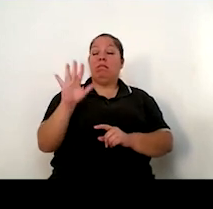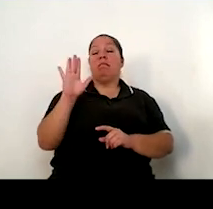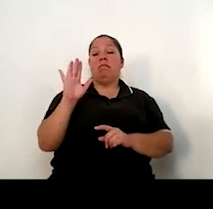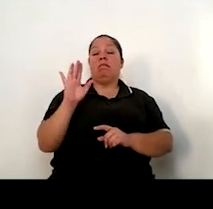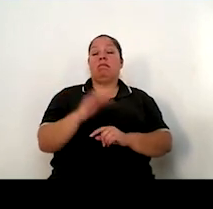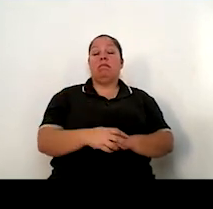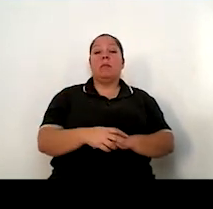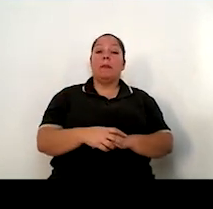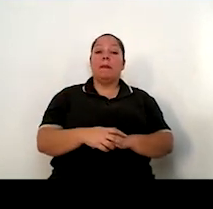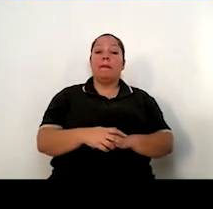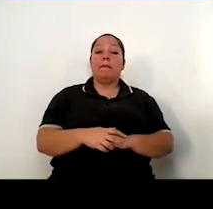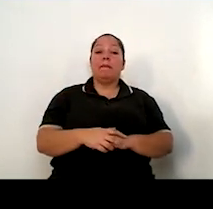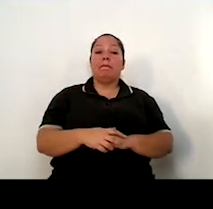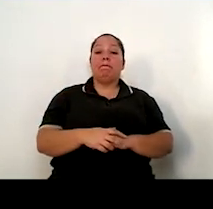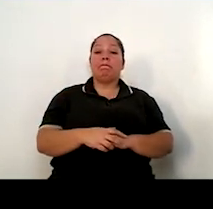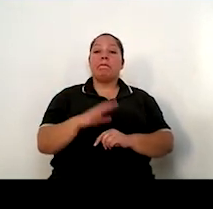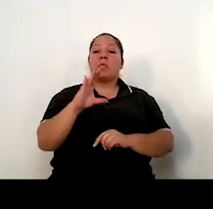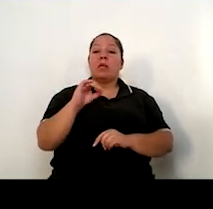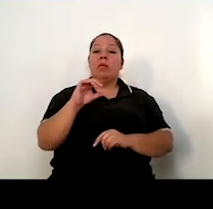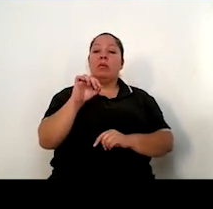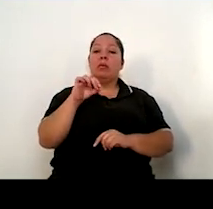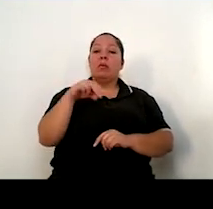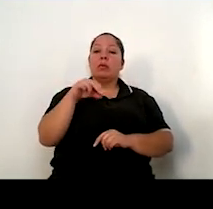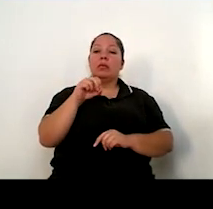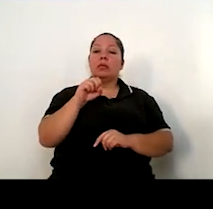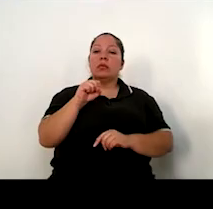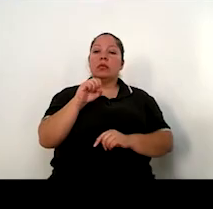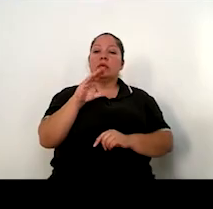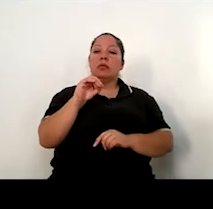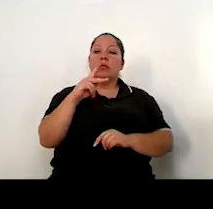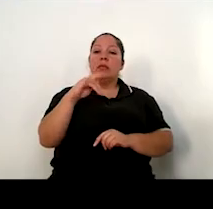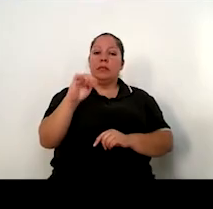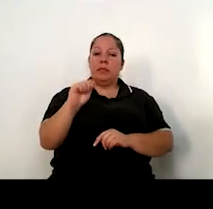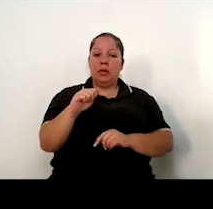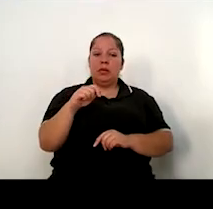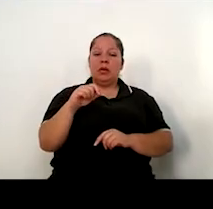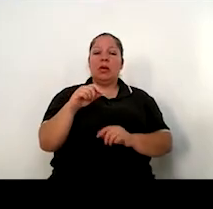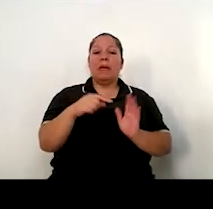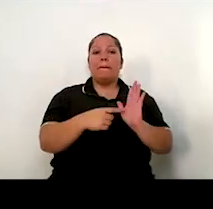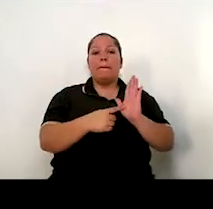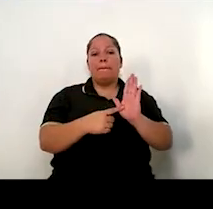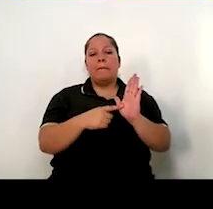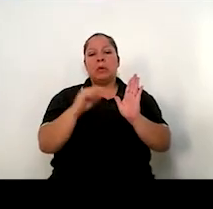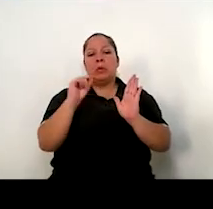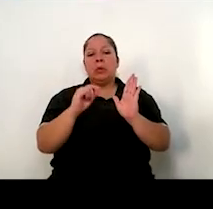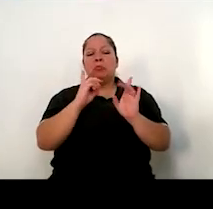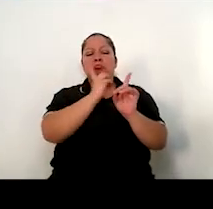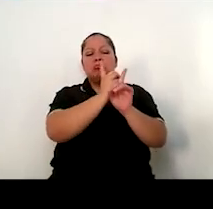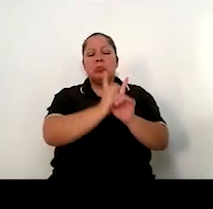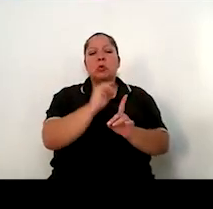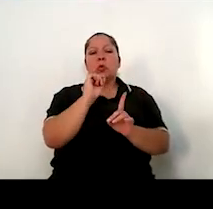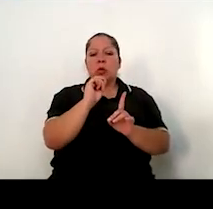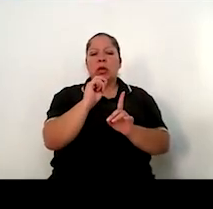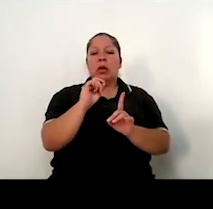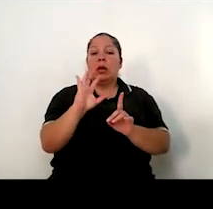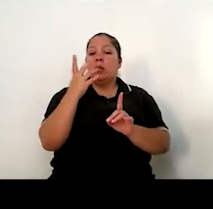Então, o que que a colonoscopia vai mostrar? A gente introduz o aparelho pelo ânus, então a gente vai ver a parte do reto,